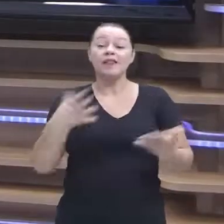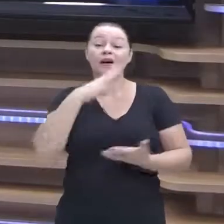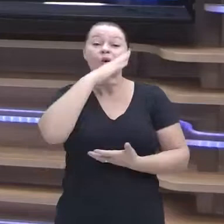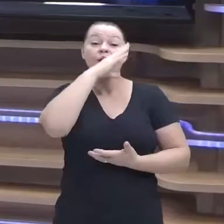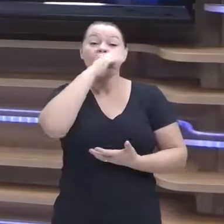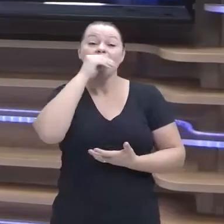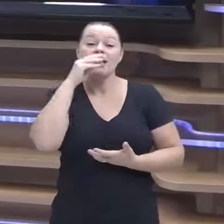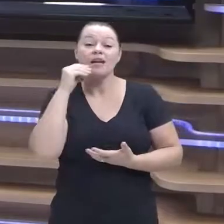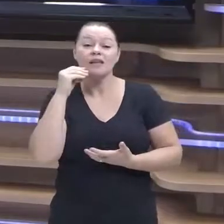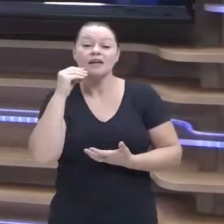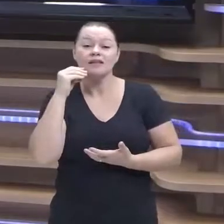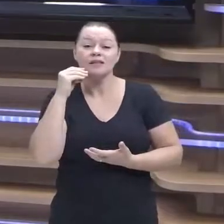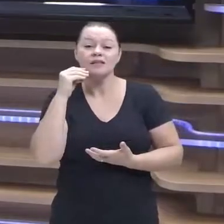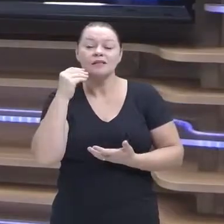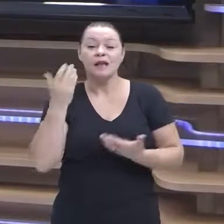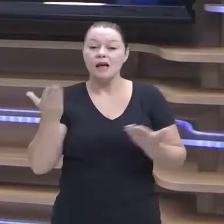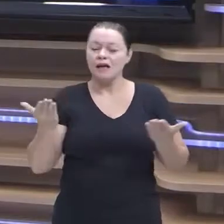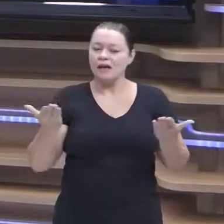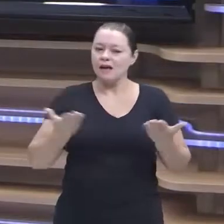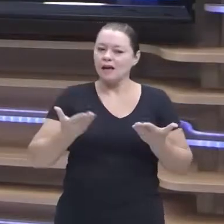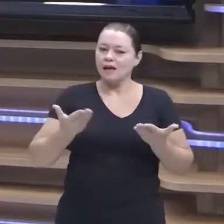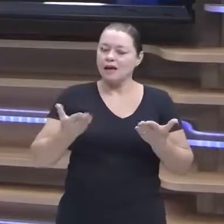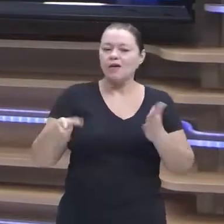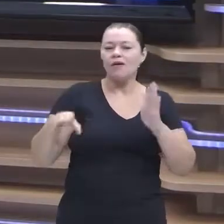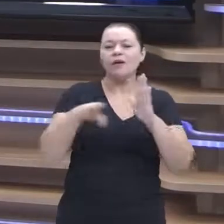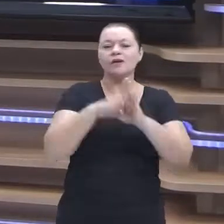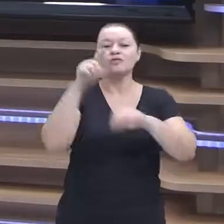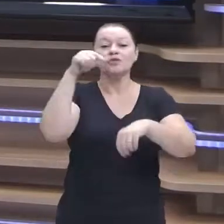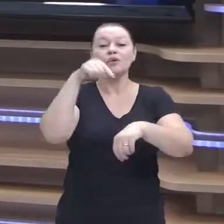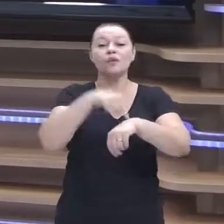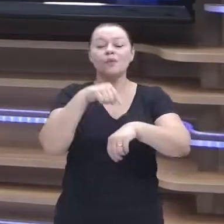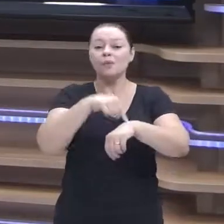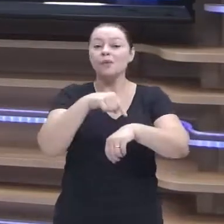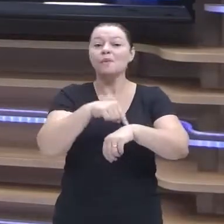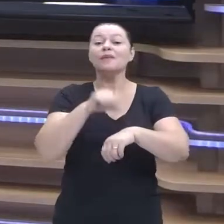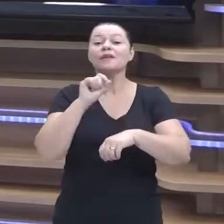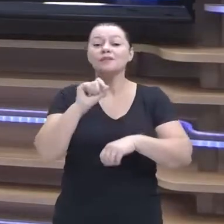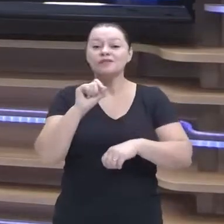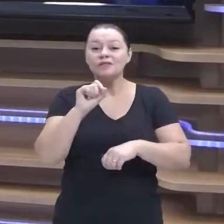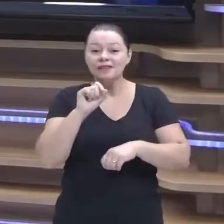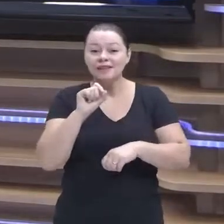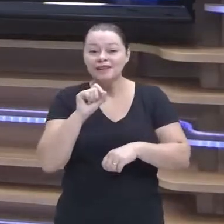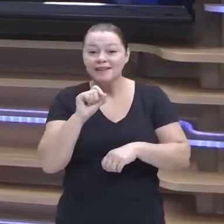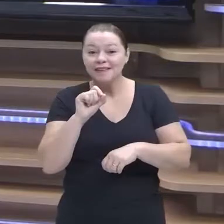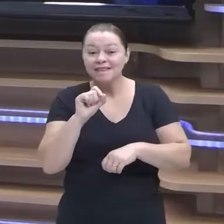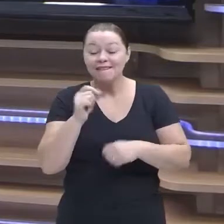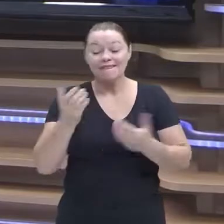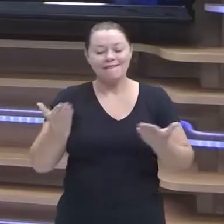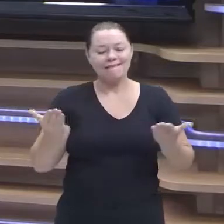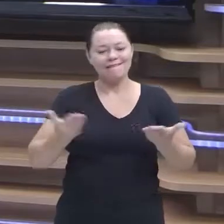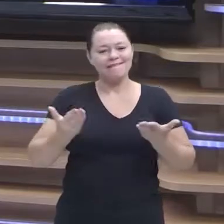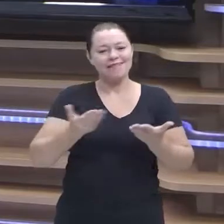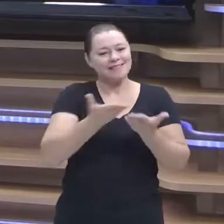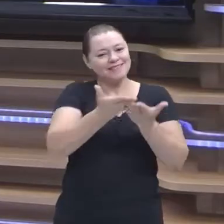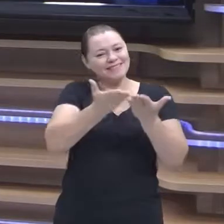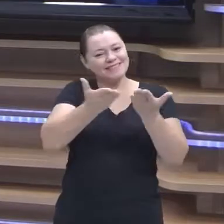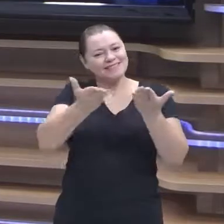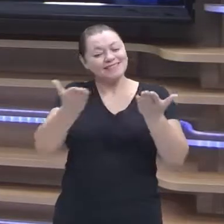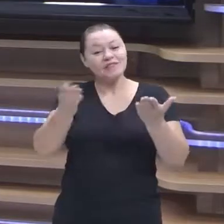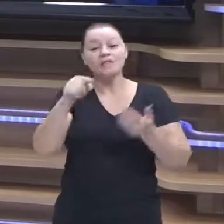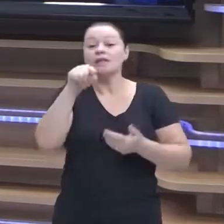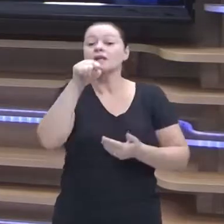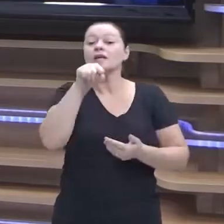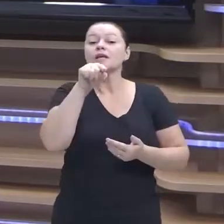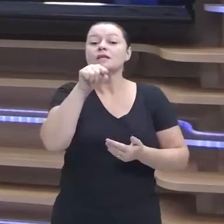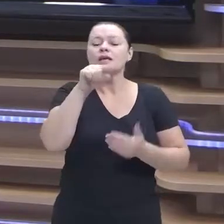Crianças, agora chegou o momento tão esperado. Agora vocês, aí que